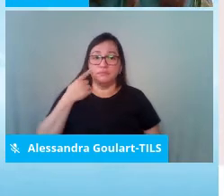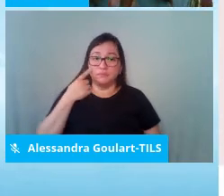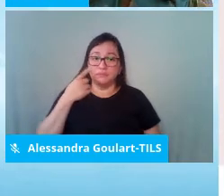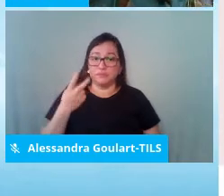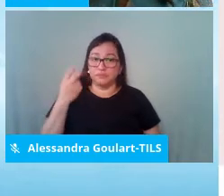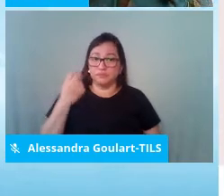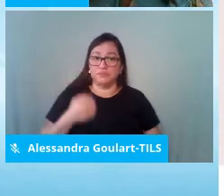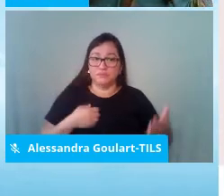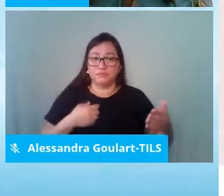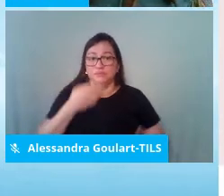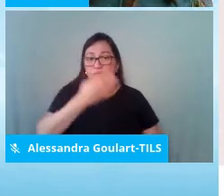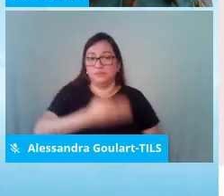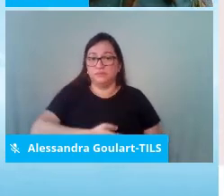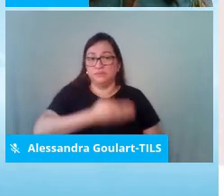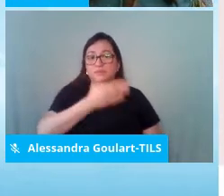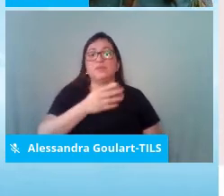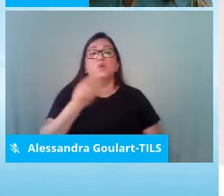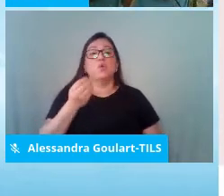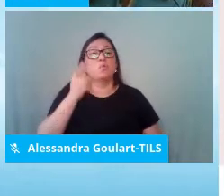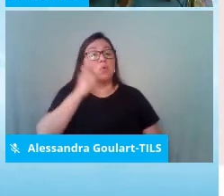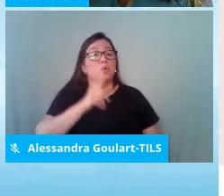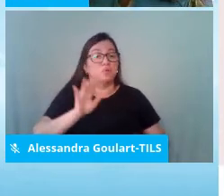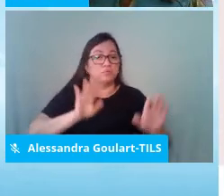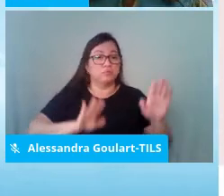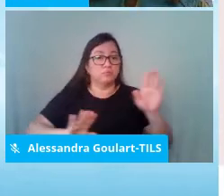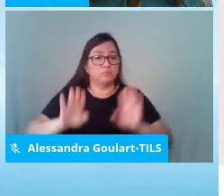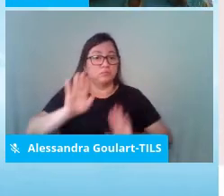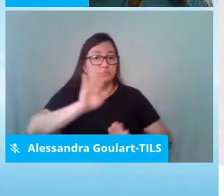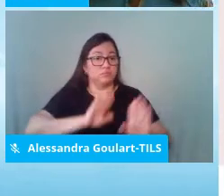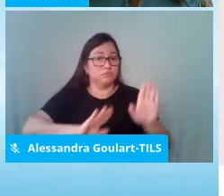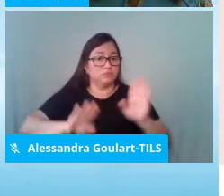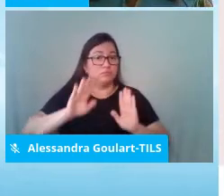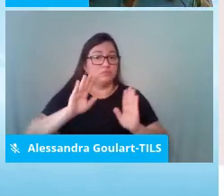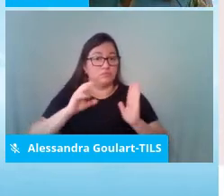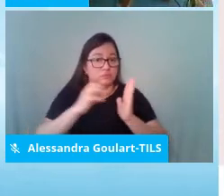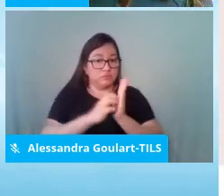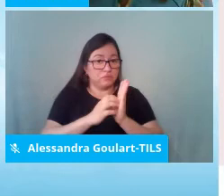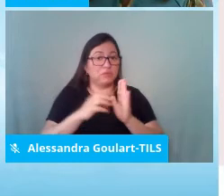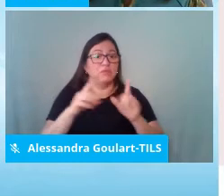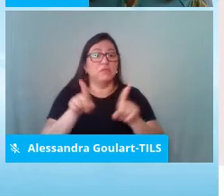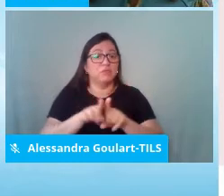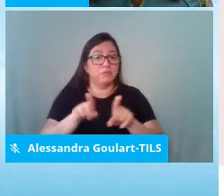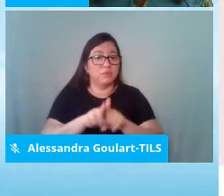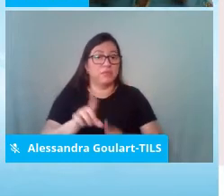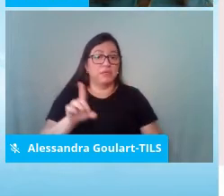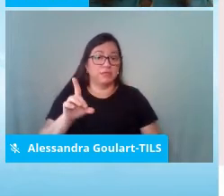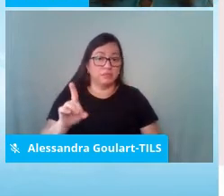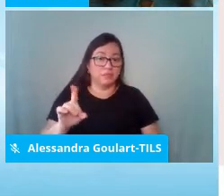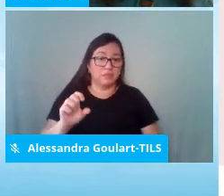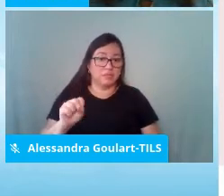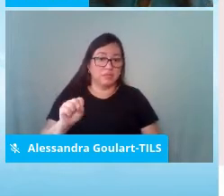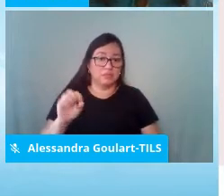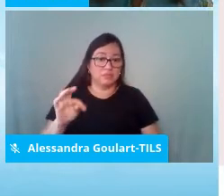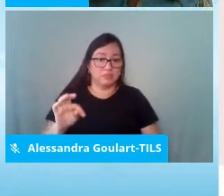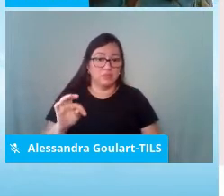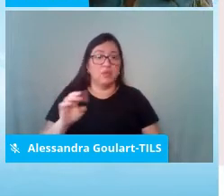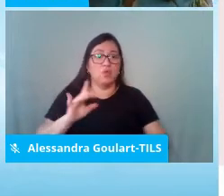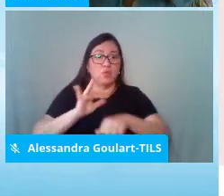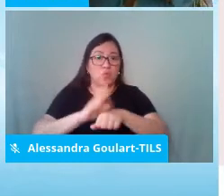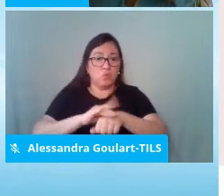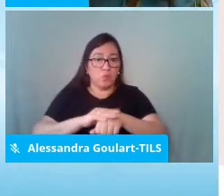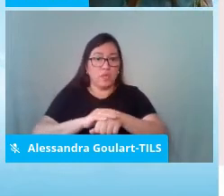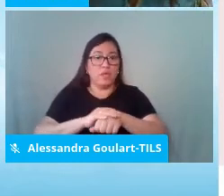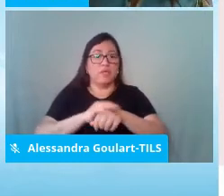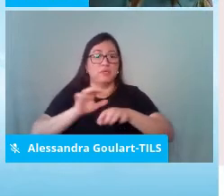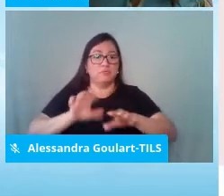prevenção. Quando a gente fala, às vezes, em prevenção de HIV e STs, a gente lembra sempre do bom e velho preservativo, né, que